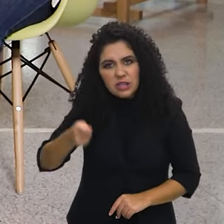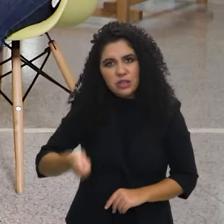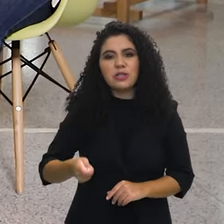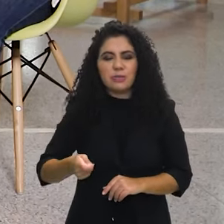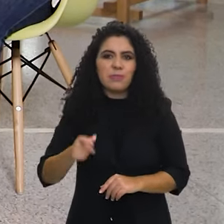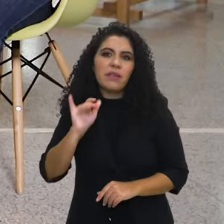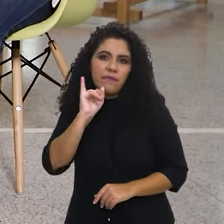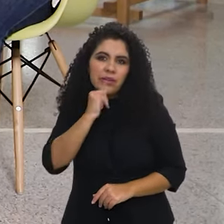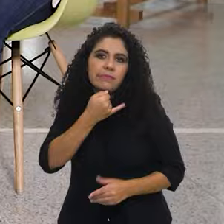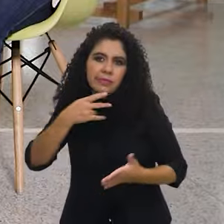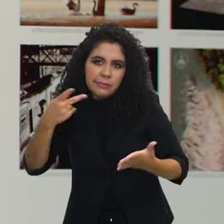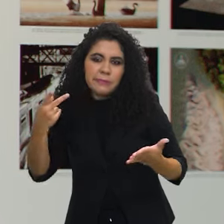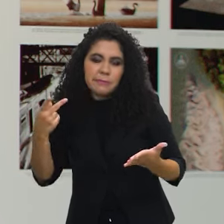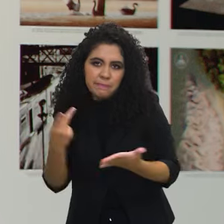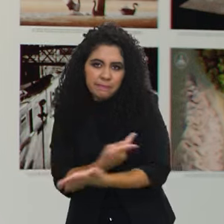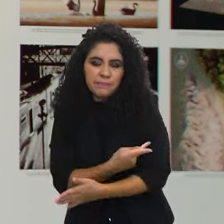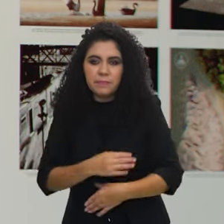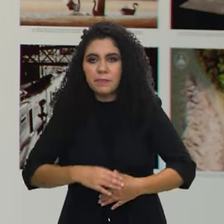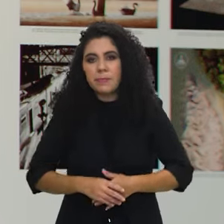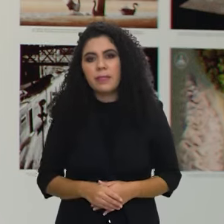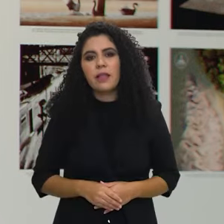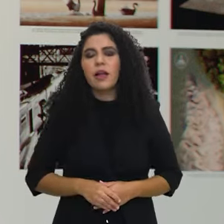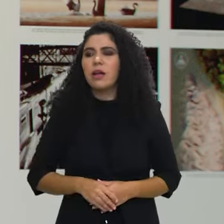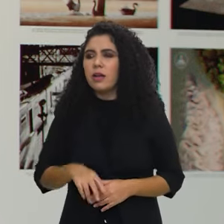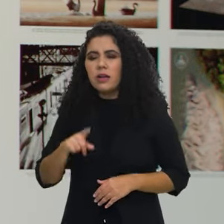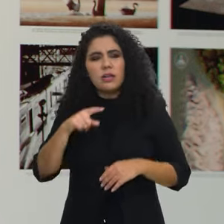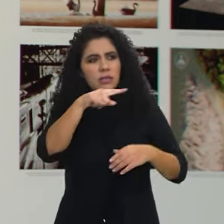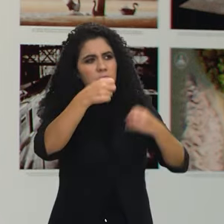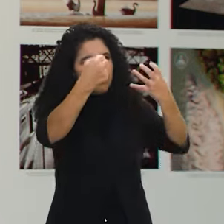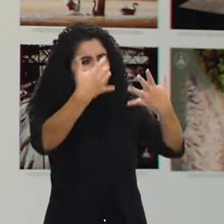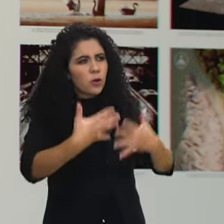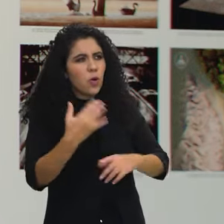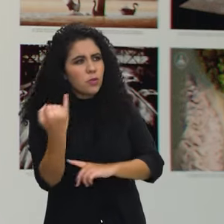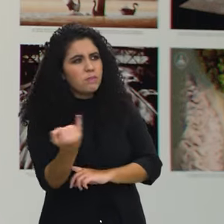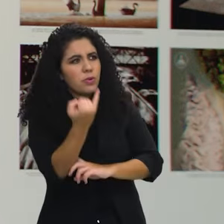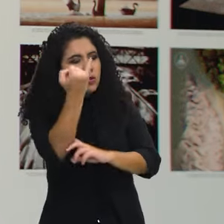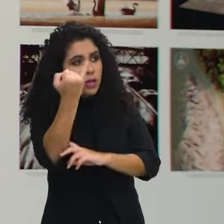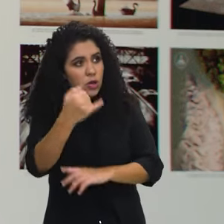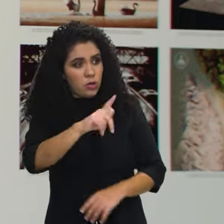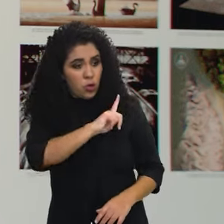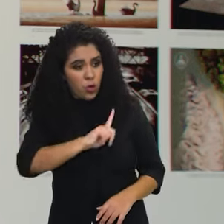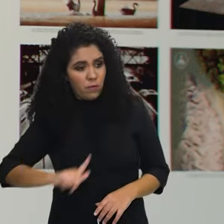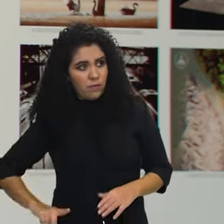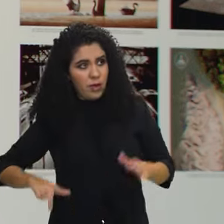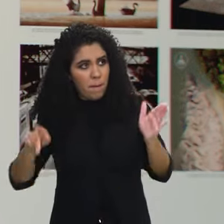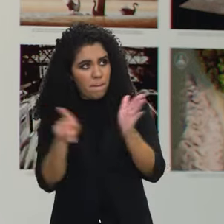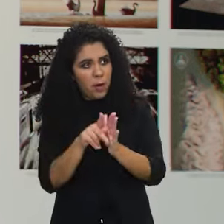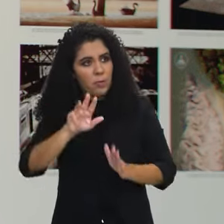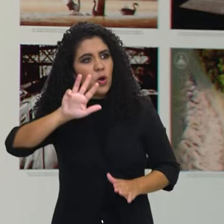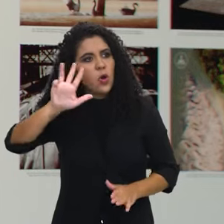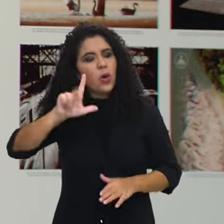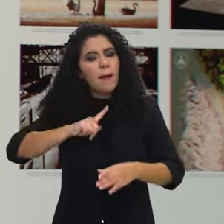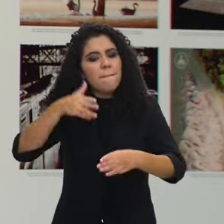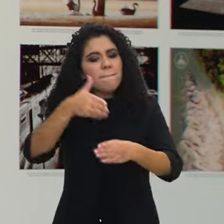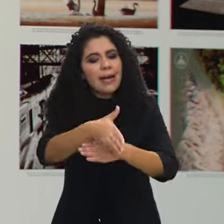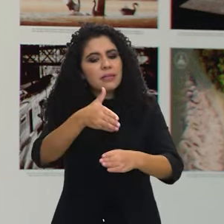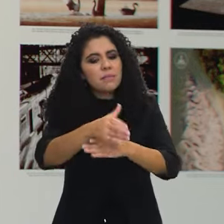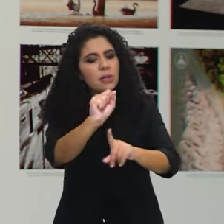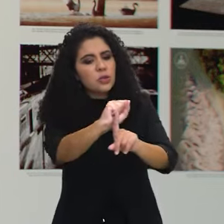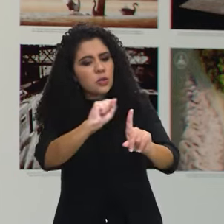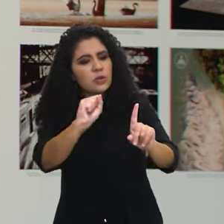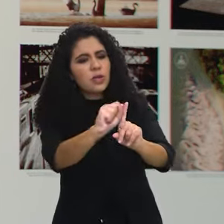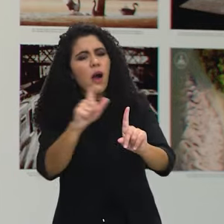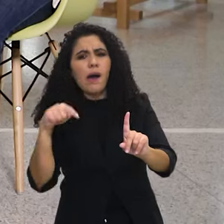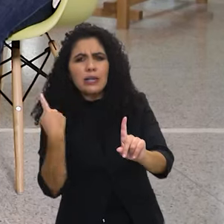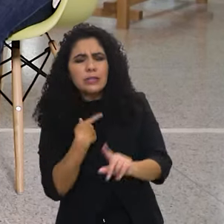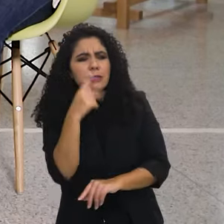mulheres morram vamos conseguir a senhora falou uma coisa que é importante no governo Lula participação social tá sempre